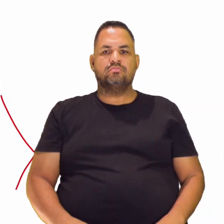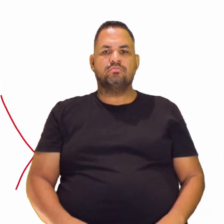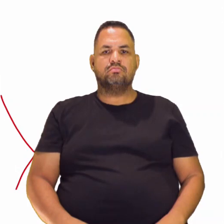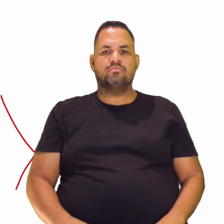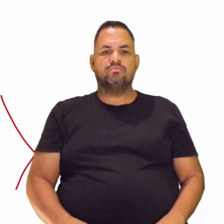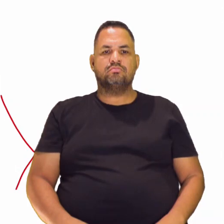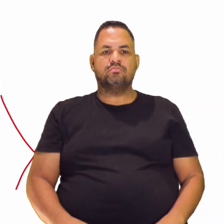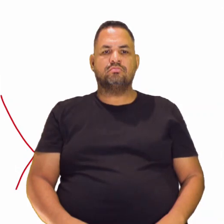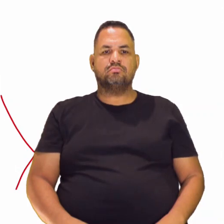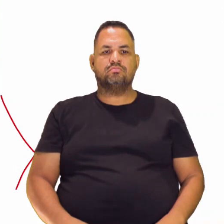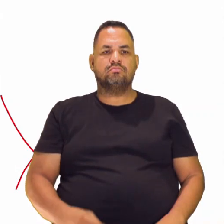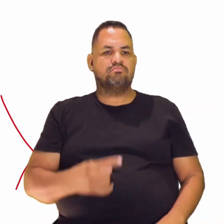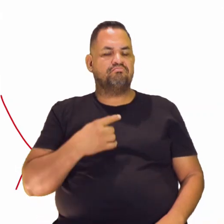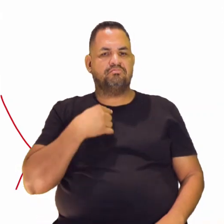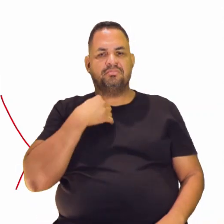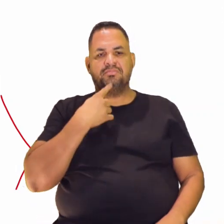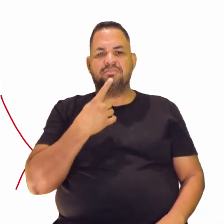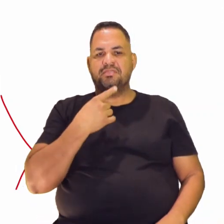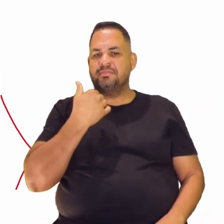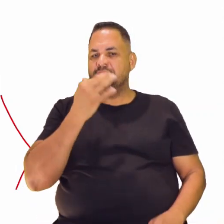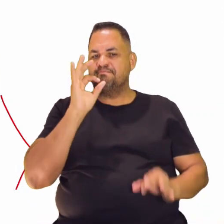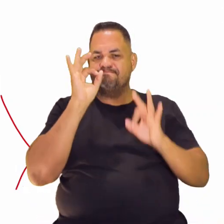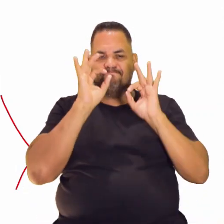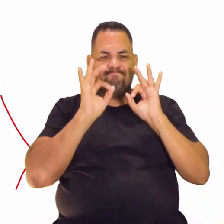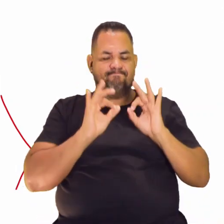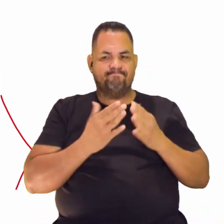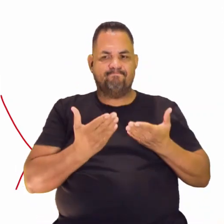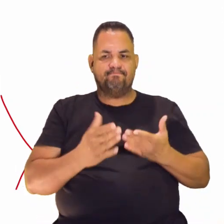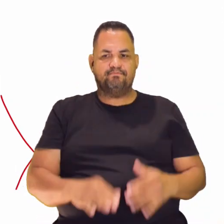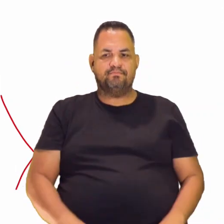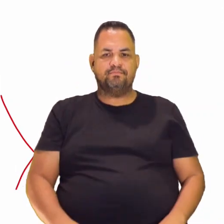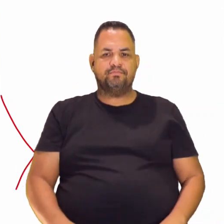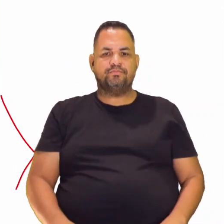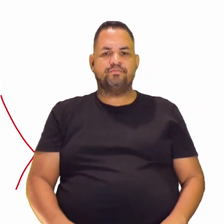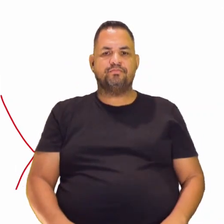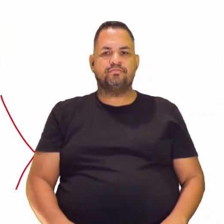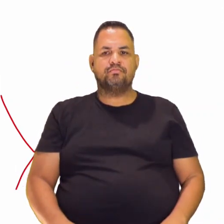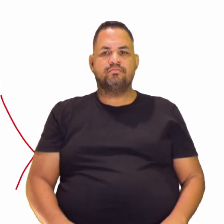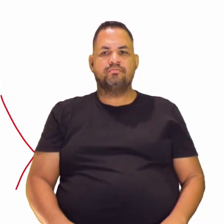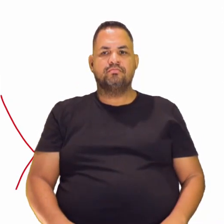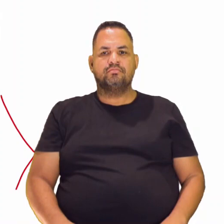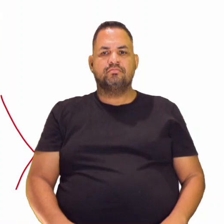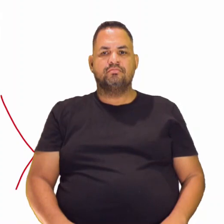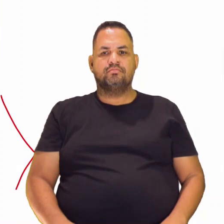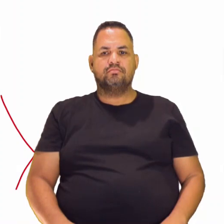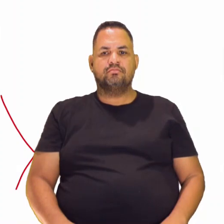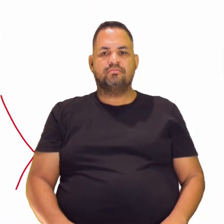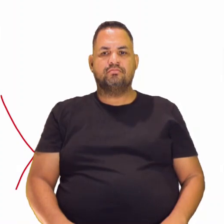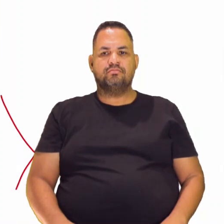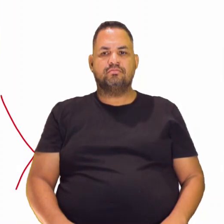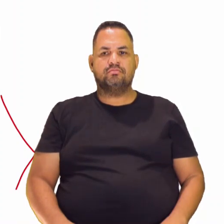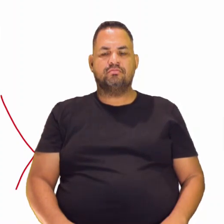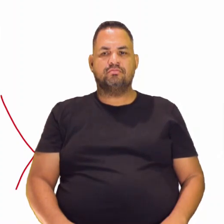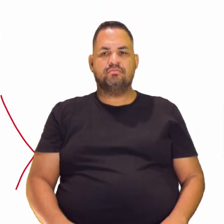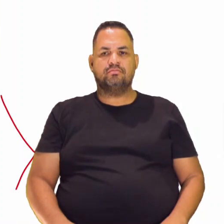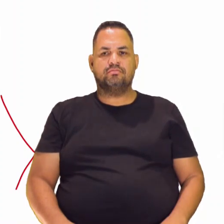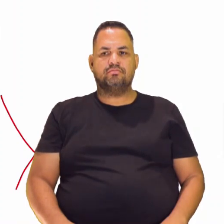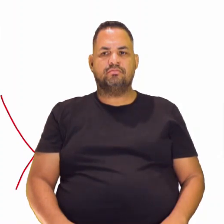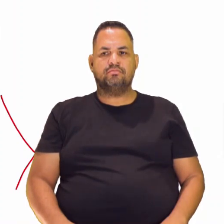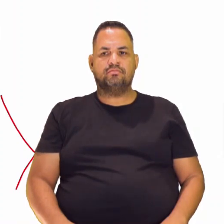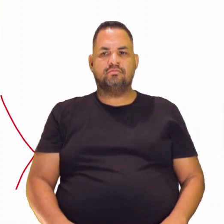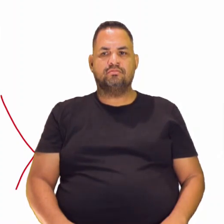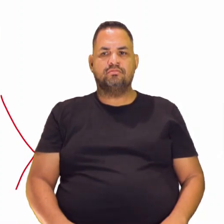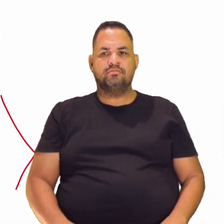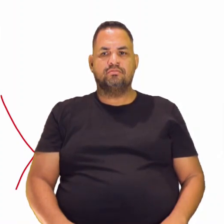é indescritível essa beleza, né? Temos também aqui, ó, umas máscaras. E aqui